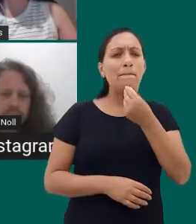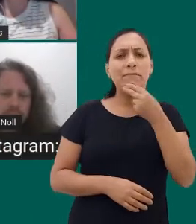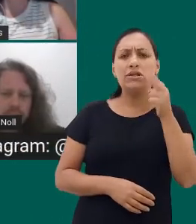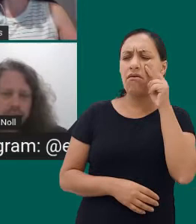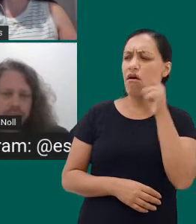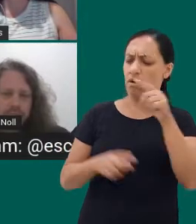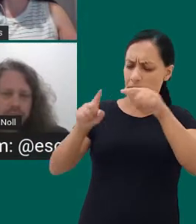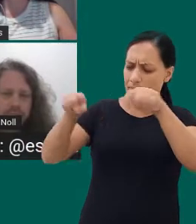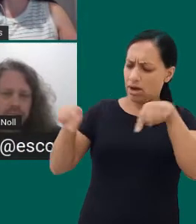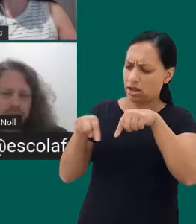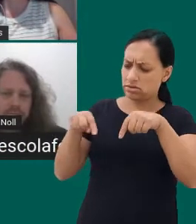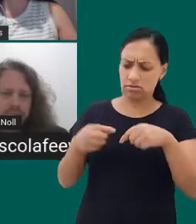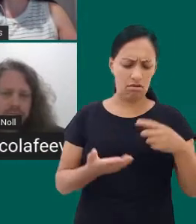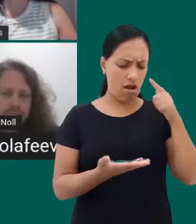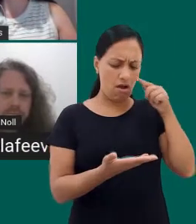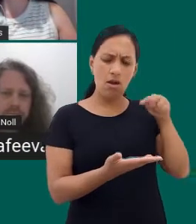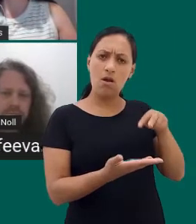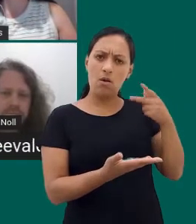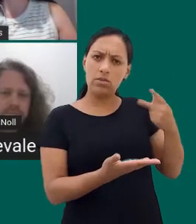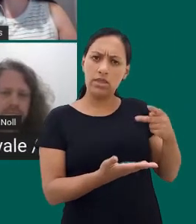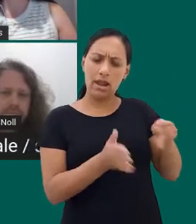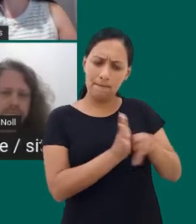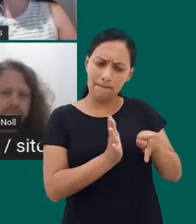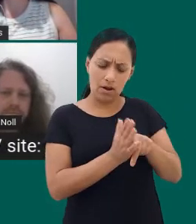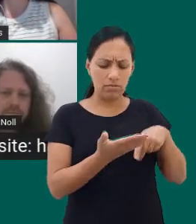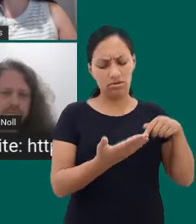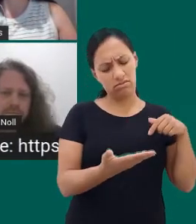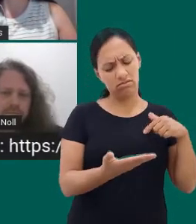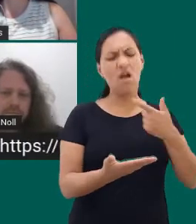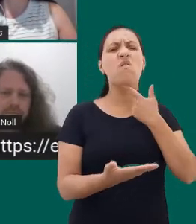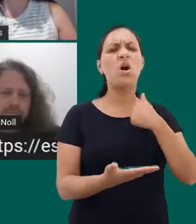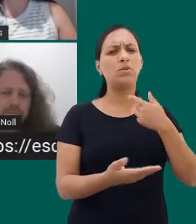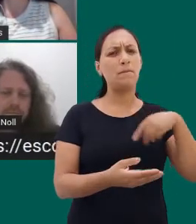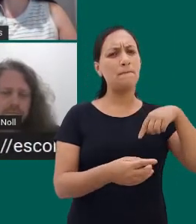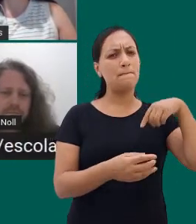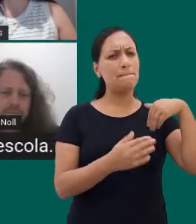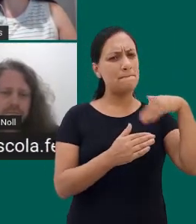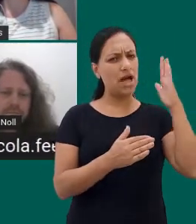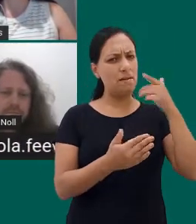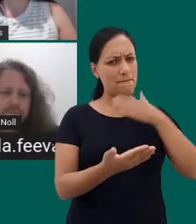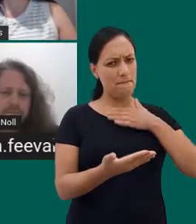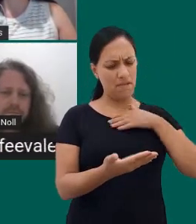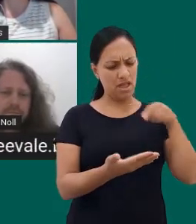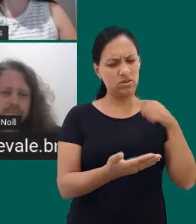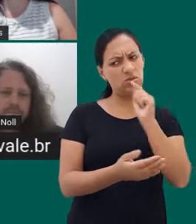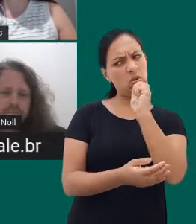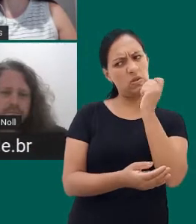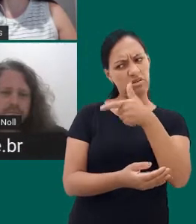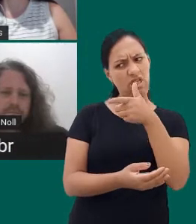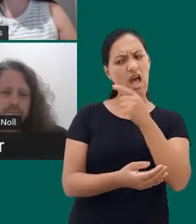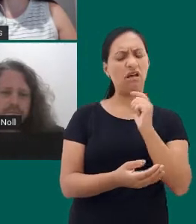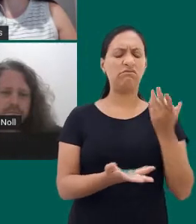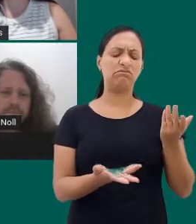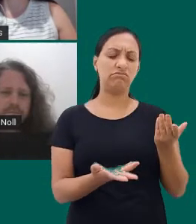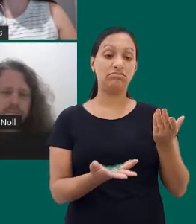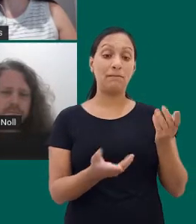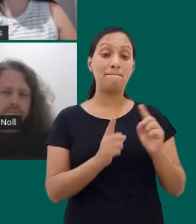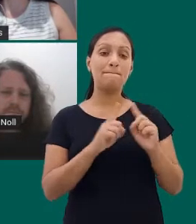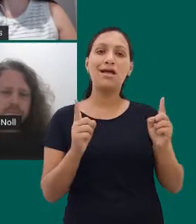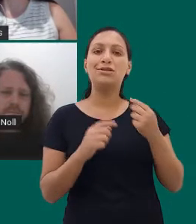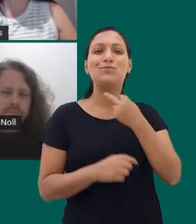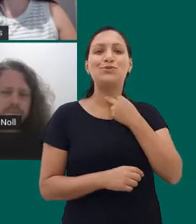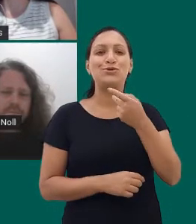então olhou para o seu próprio prato. Ele gostava mais do seu prato do que o da professora, mas não podia dizer